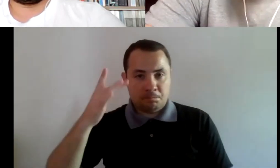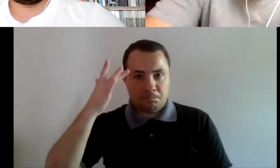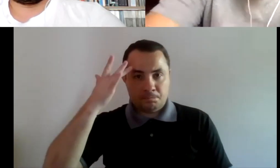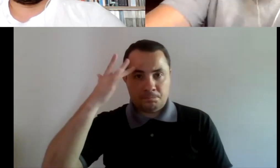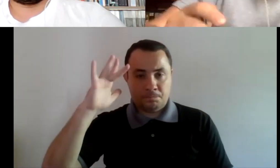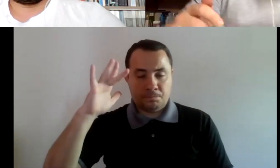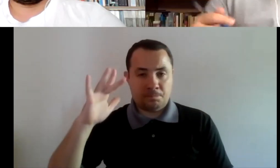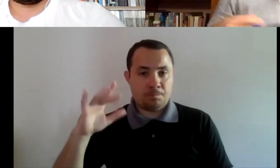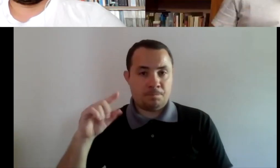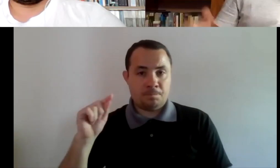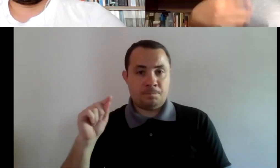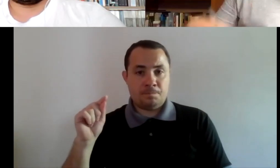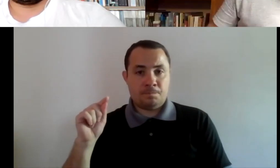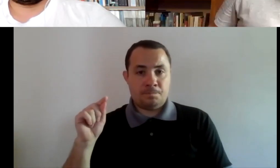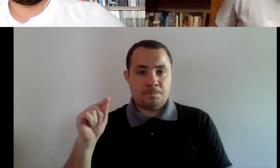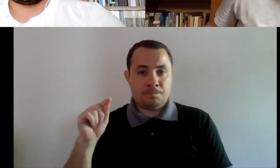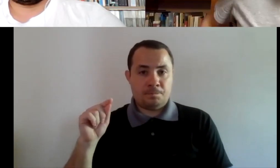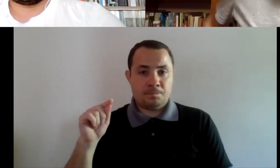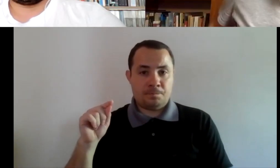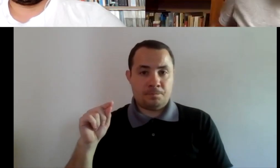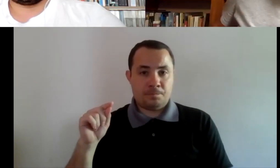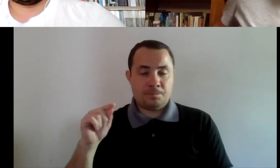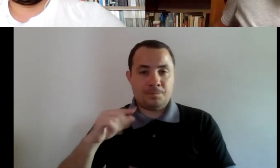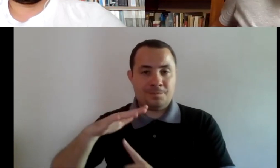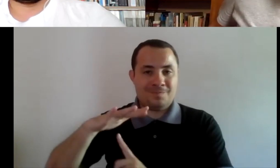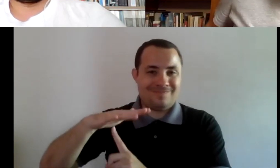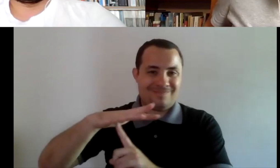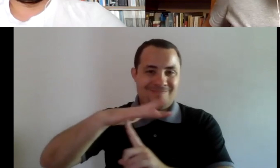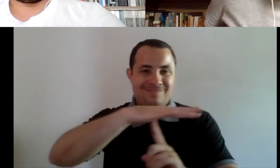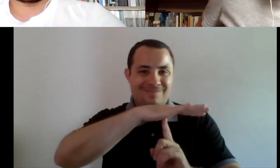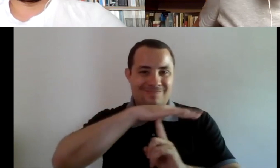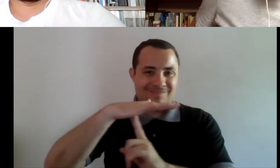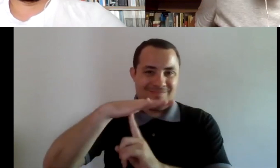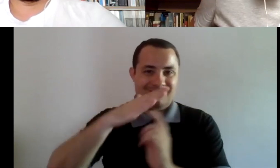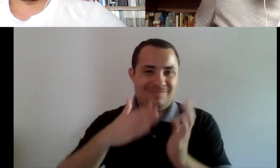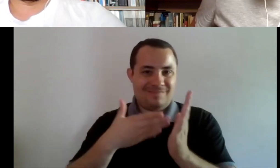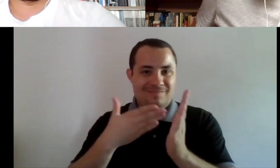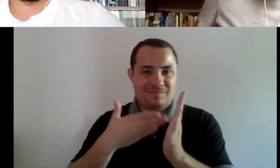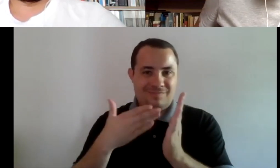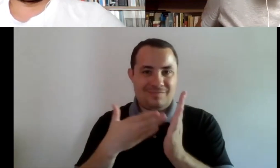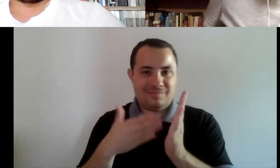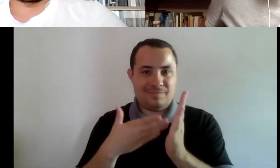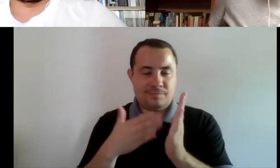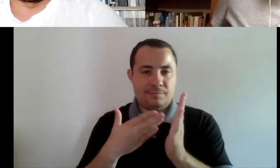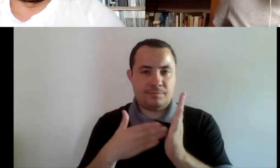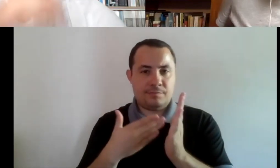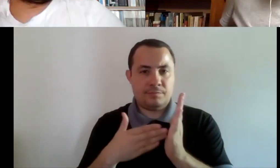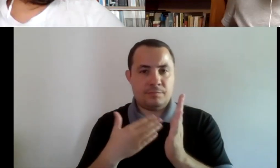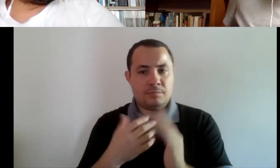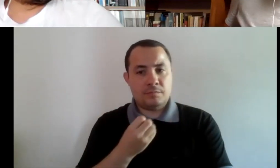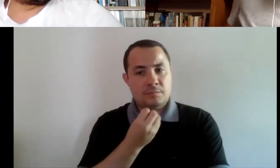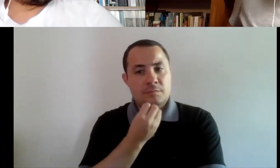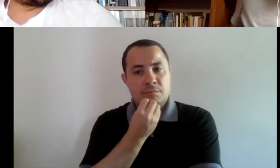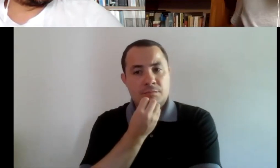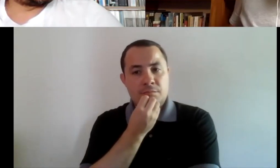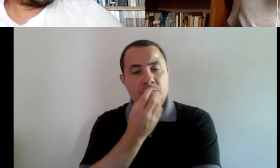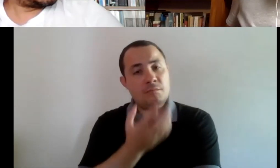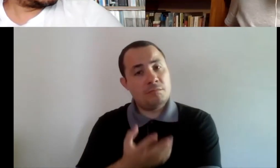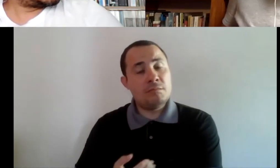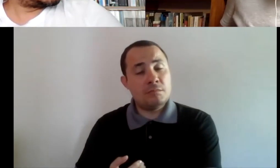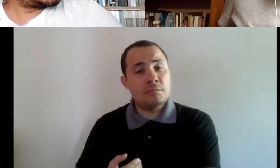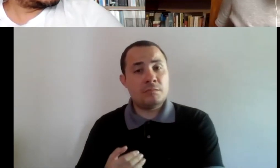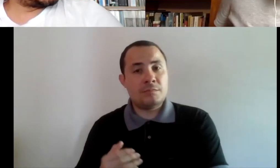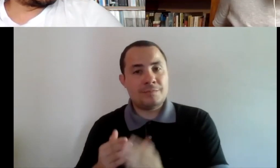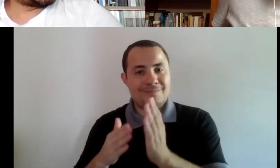né, do papel que as feiras de livro têm tido, principalmente no mercado independente, né? E como essas feiras de